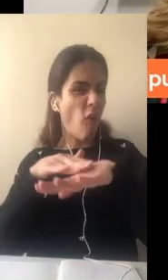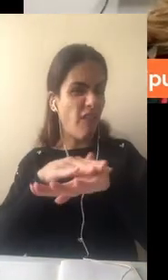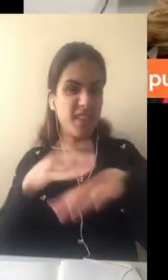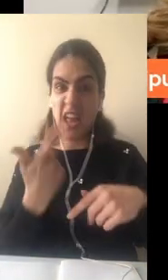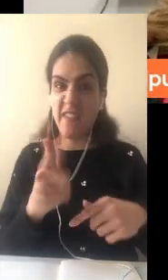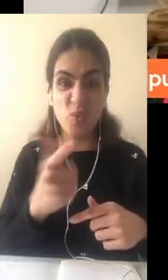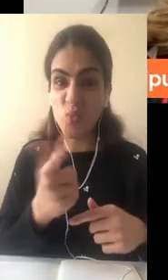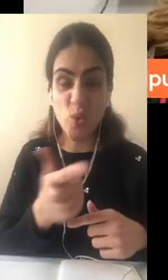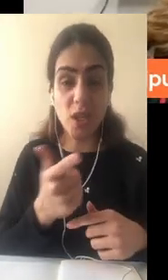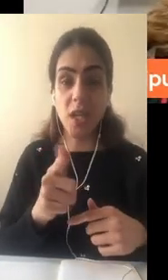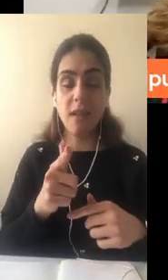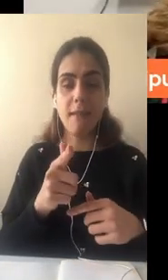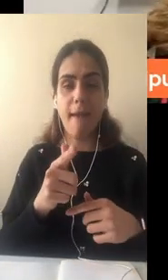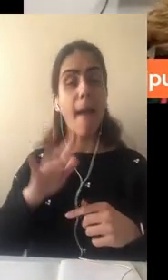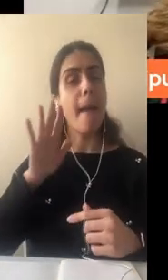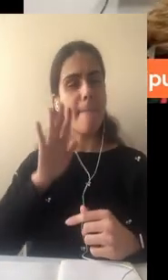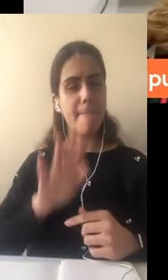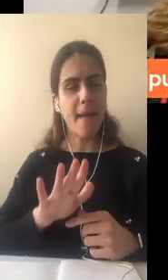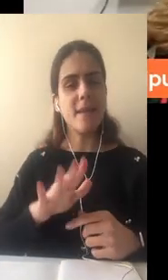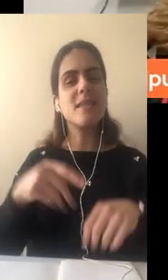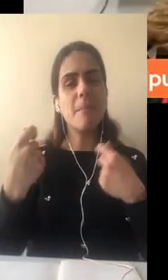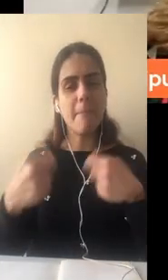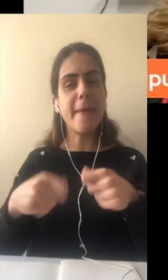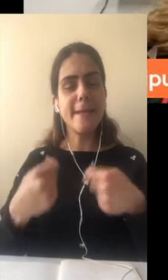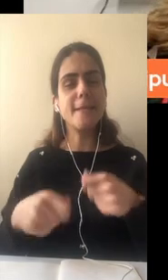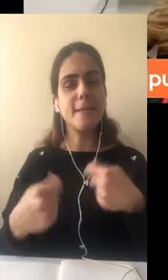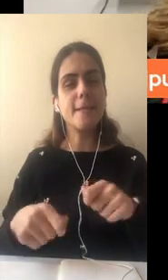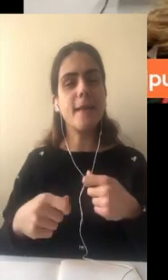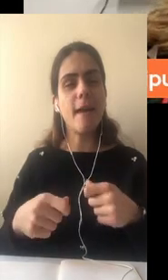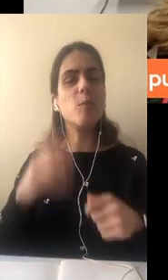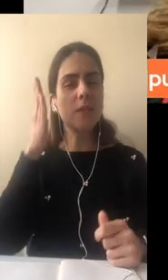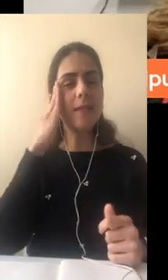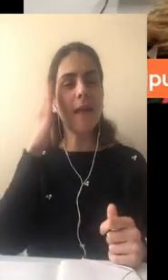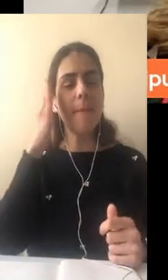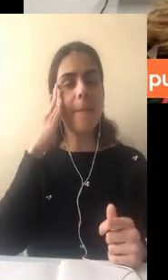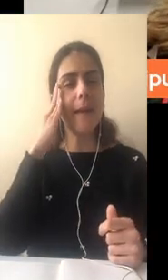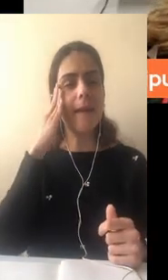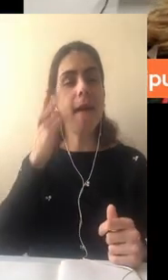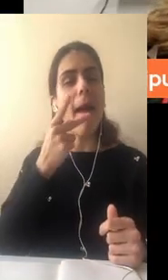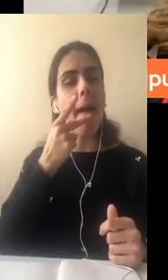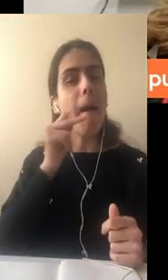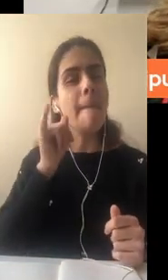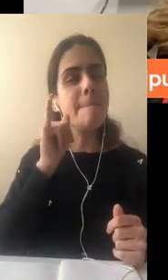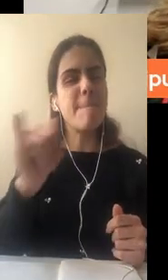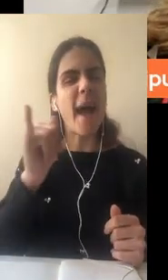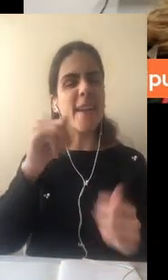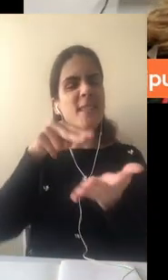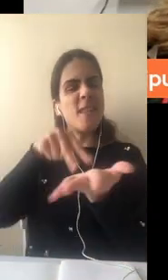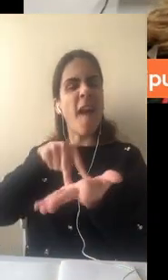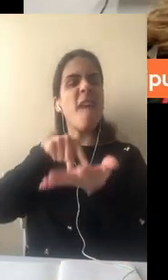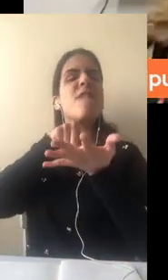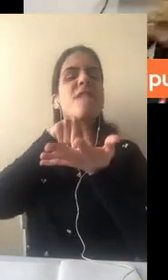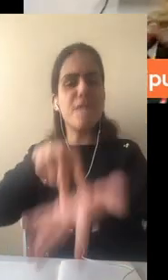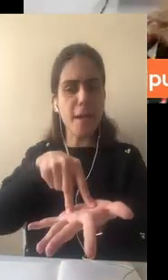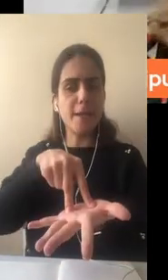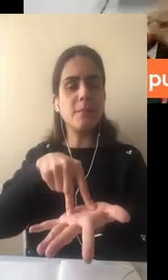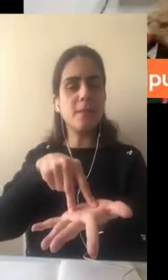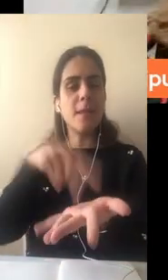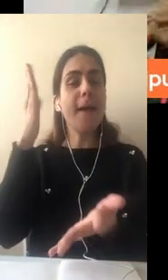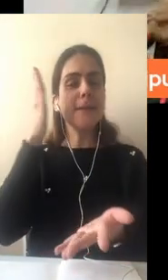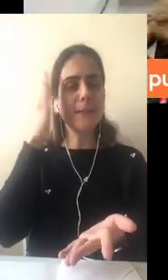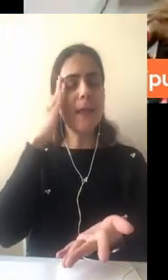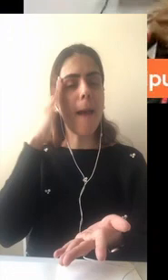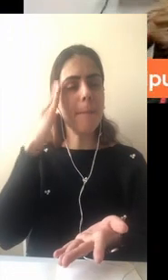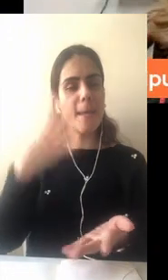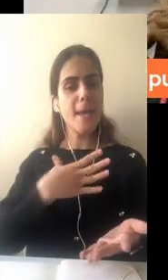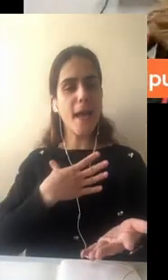espaço para o diálogo, mas nós precisamos reconhecer que eram pais convictos, firmes, determinados